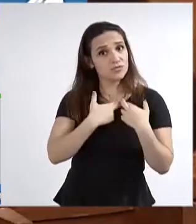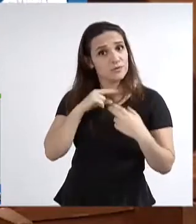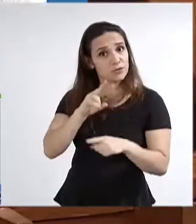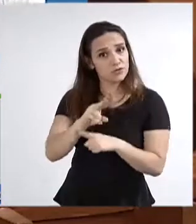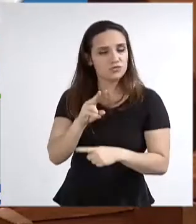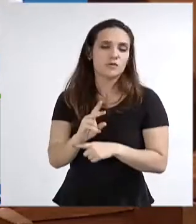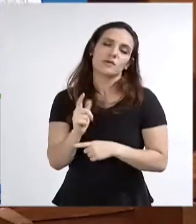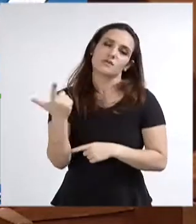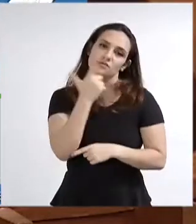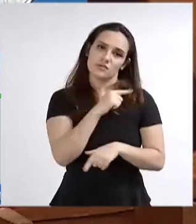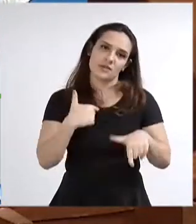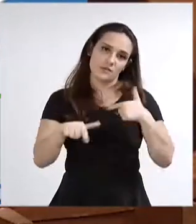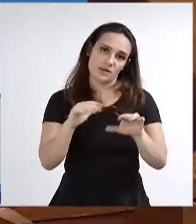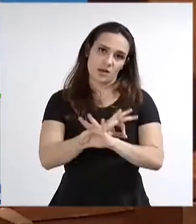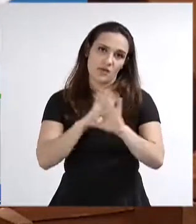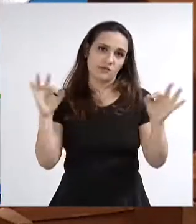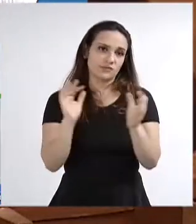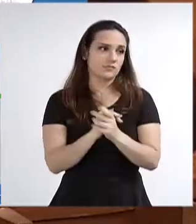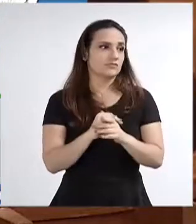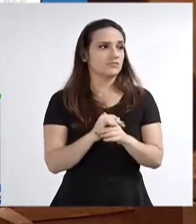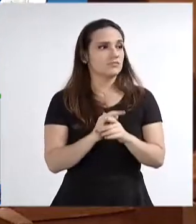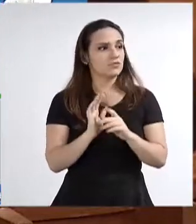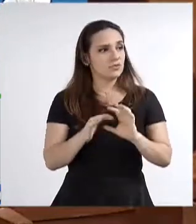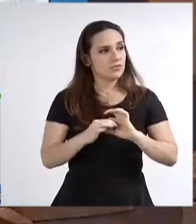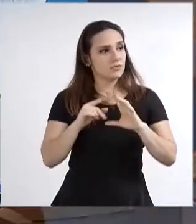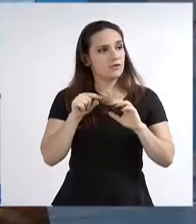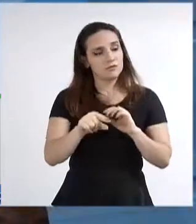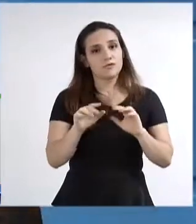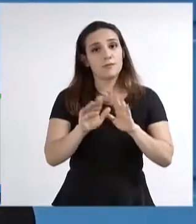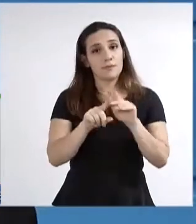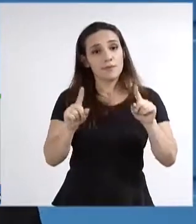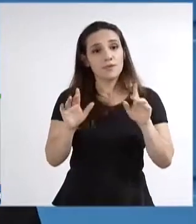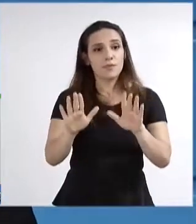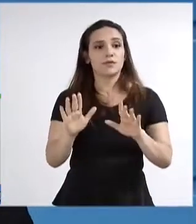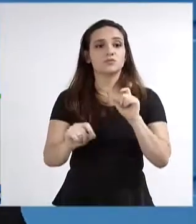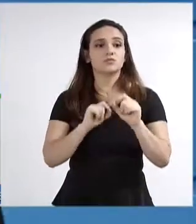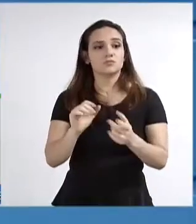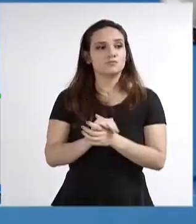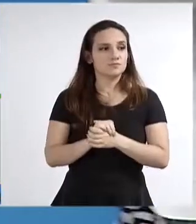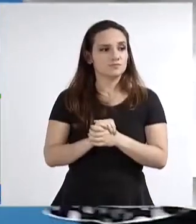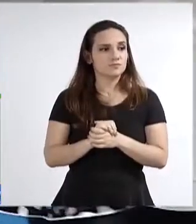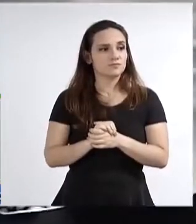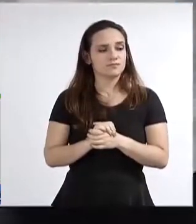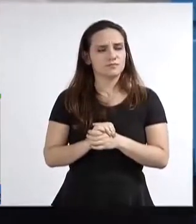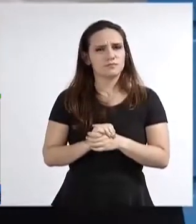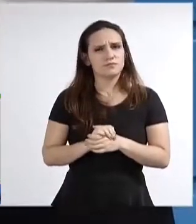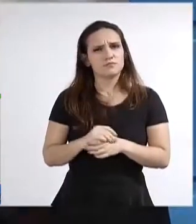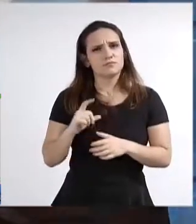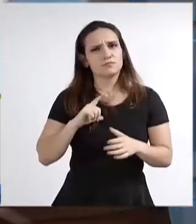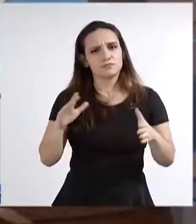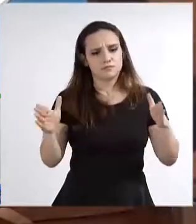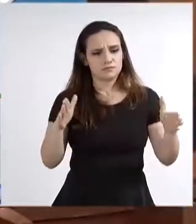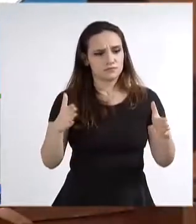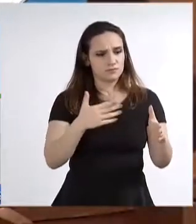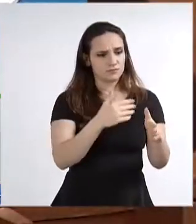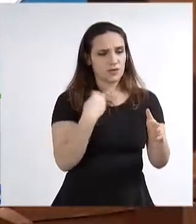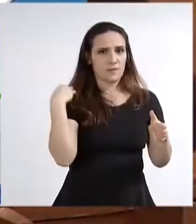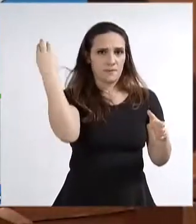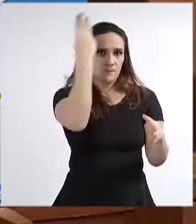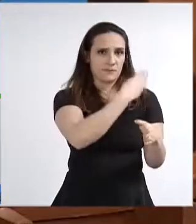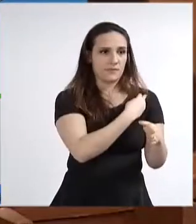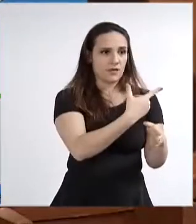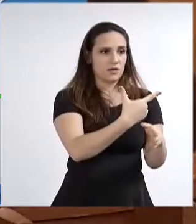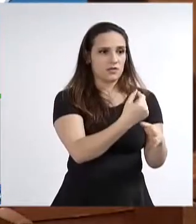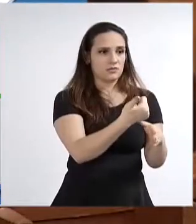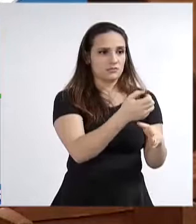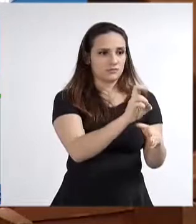perfeitamente. Aí, deputado Didi Lopes, já passo uma parte para Vossa Excelência. Entre maio de 2015 e